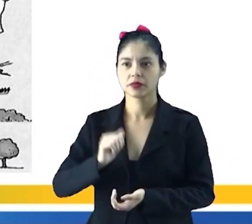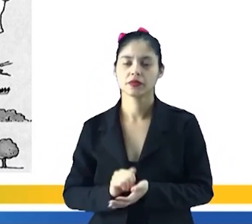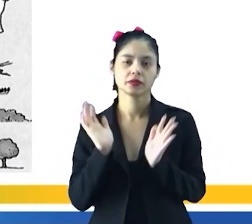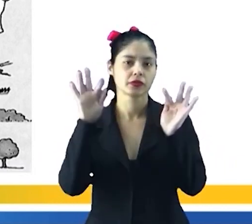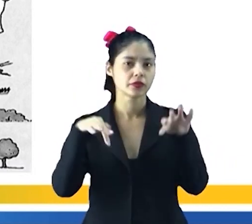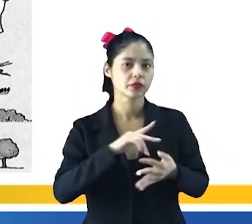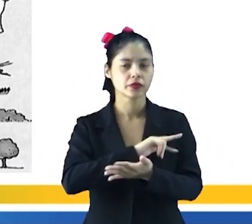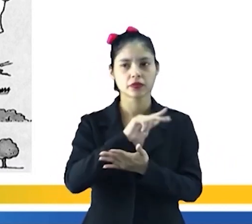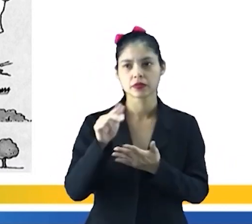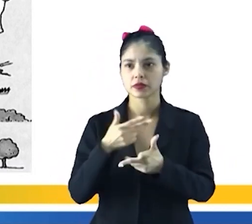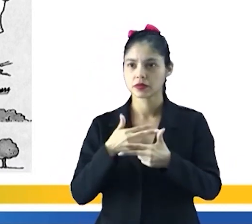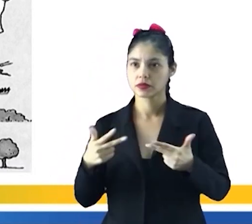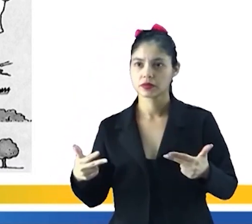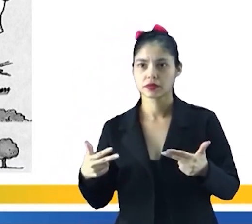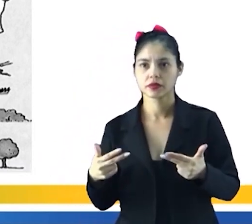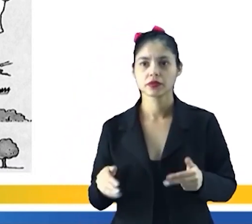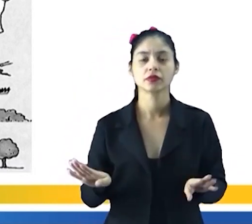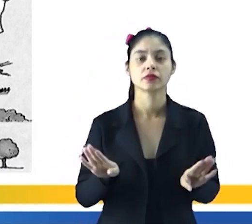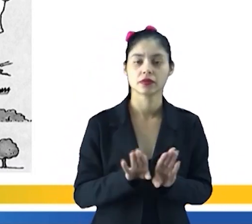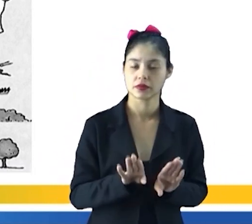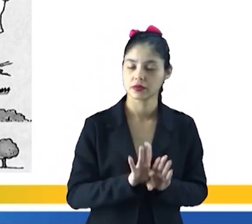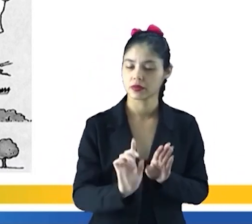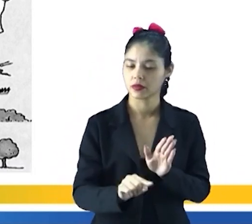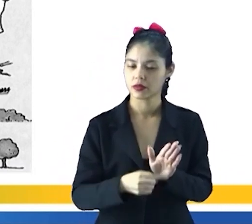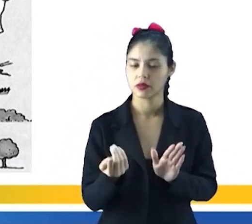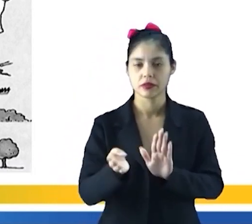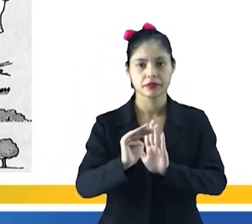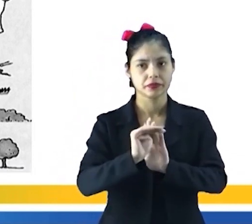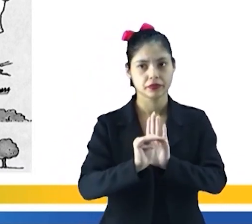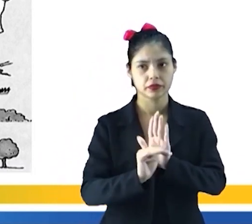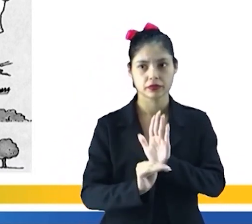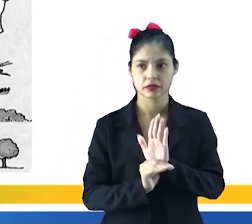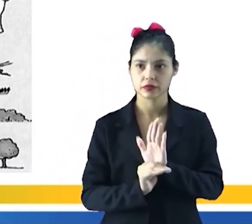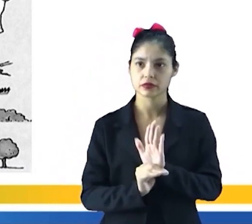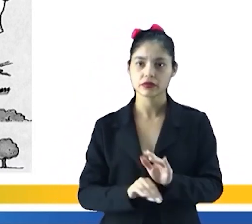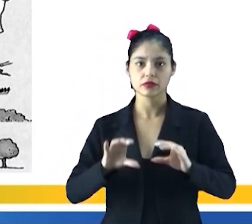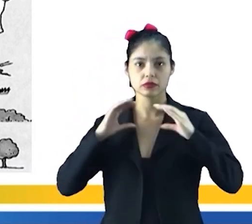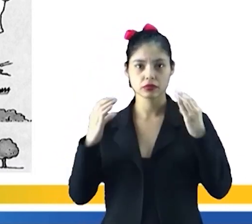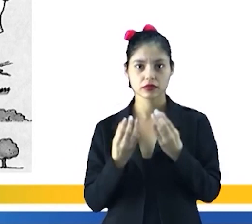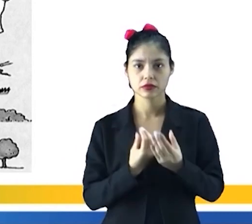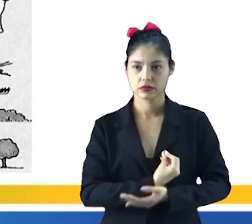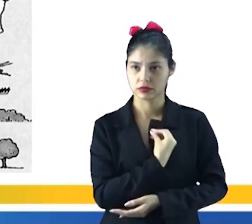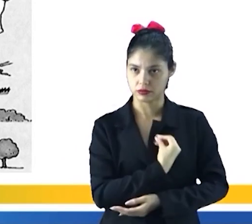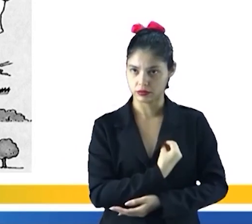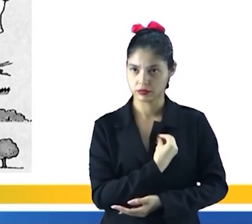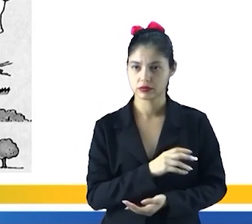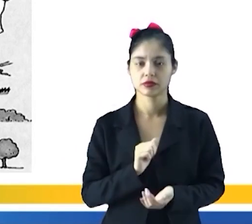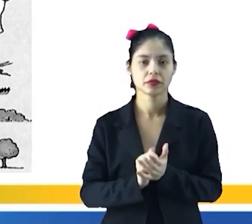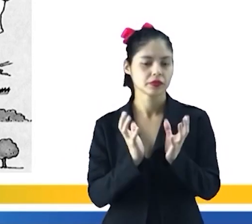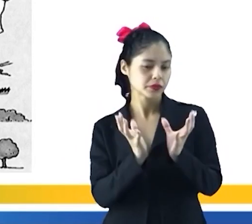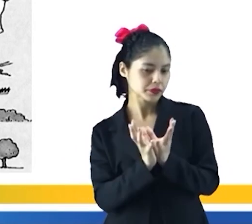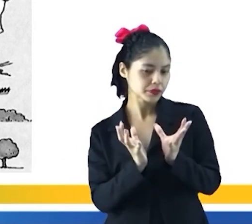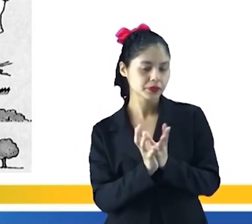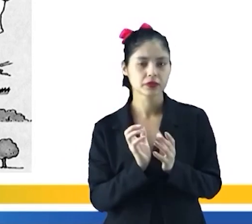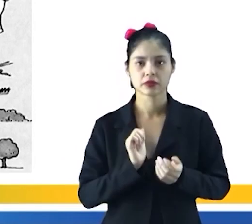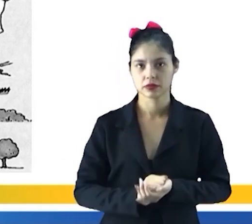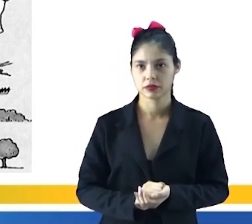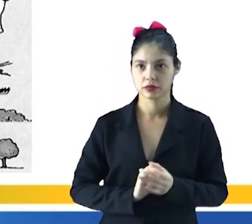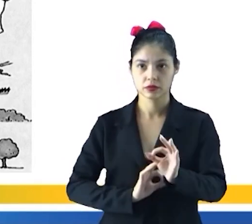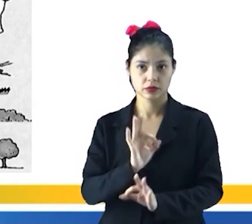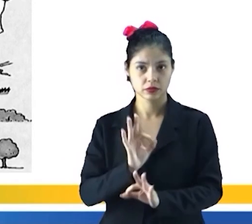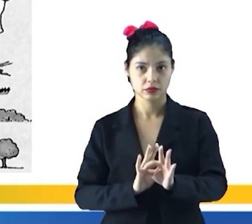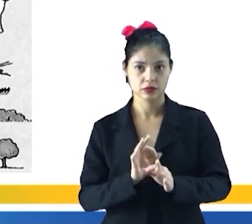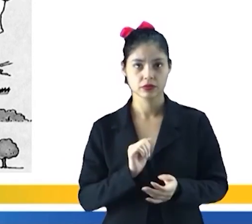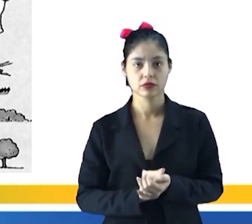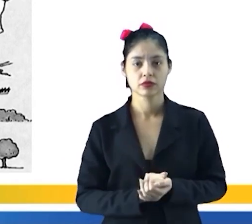filosofia, enfim, várias coisas. E ele foi também o primeiro a classificar os seres vivos, considerando em grupos que eram os animais, os